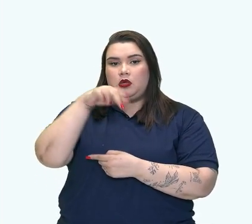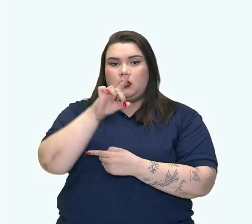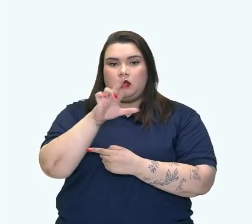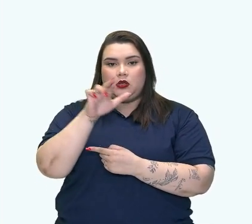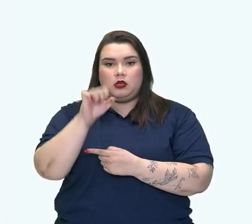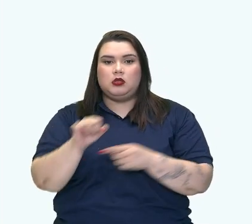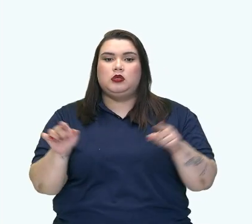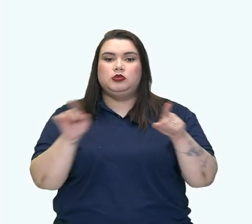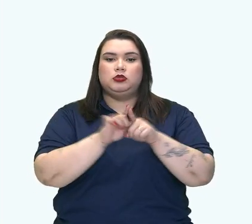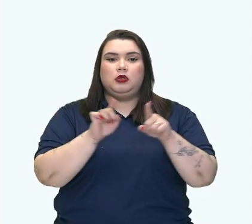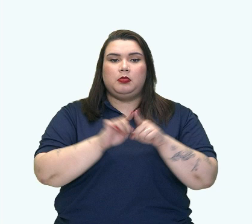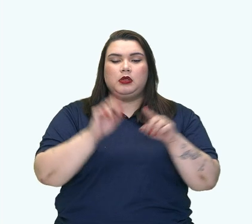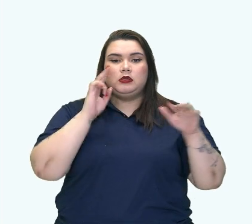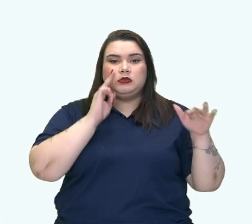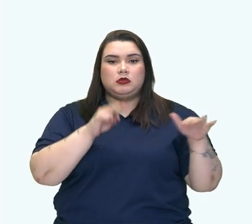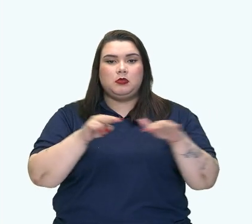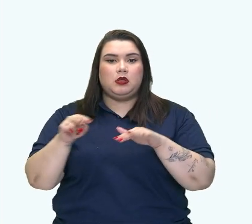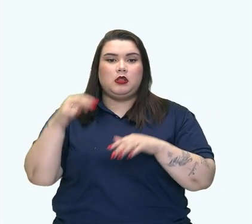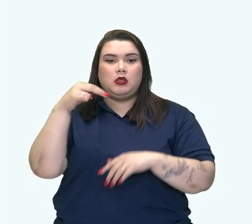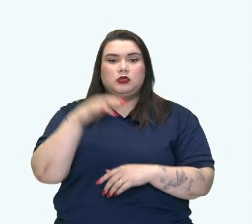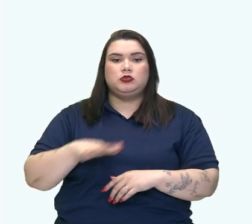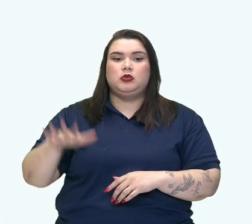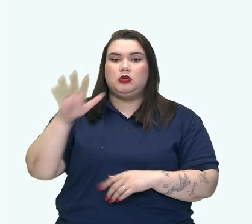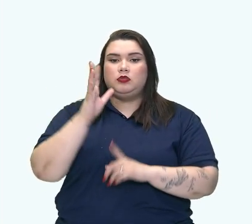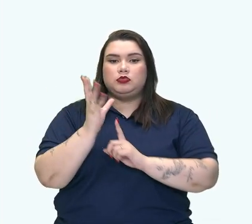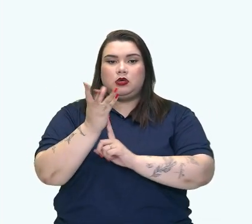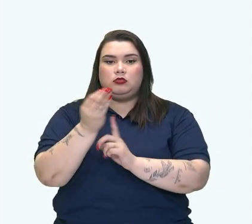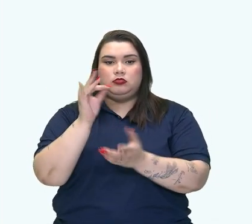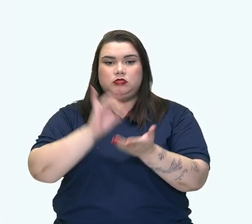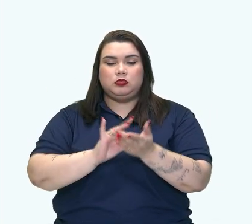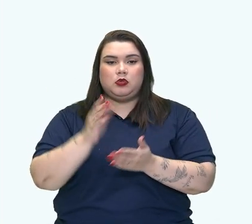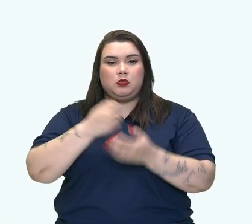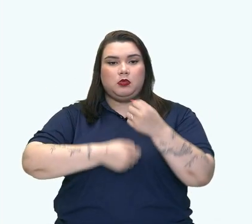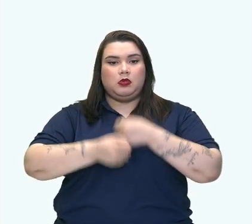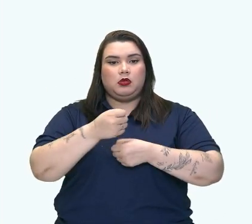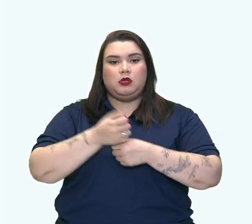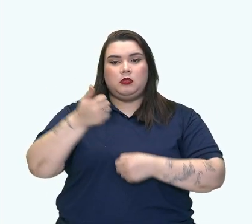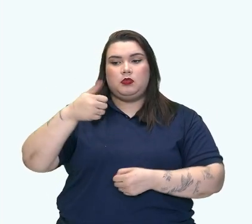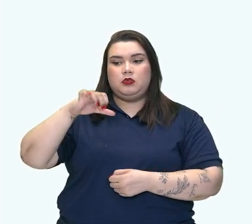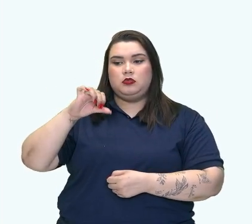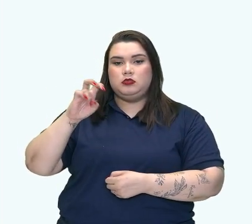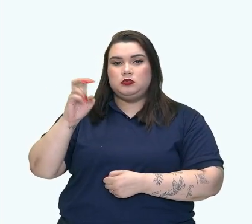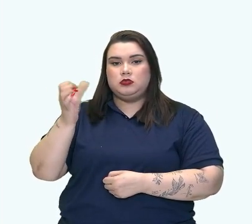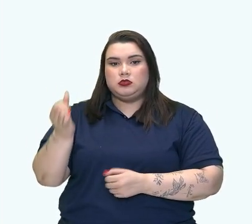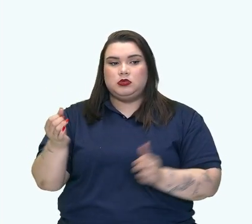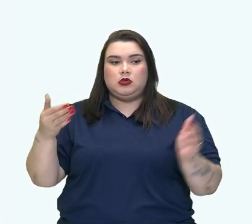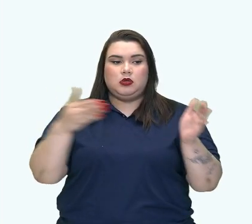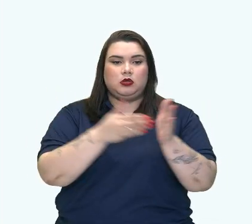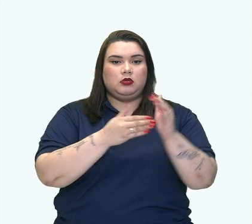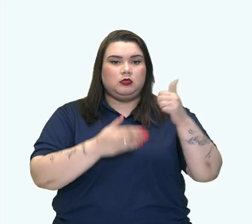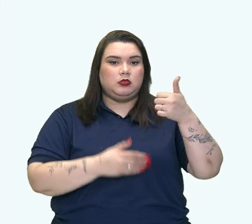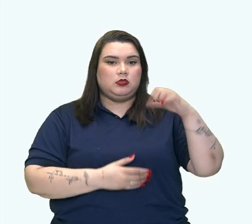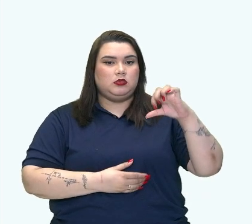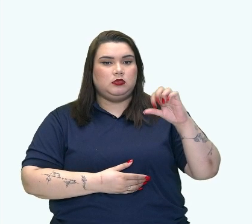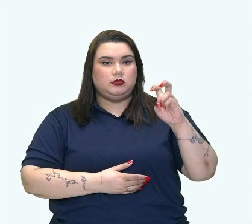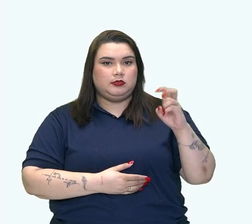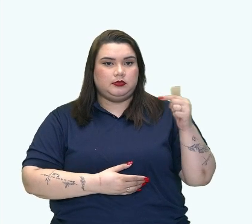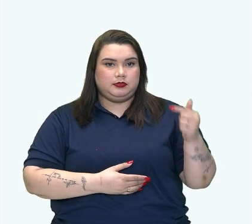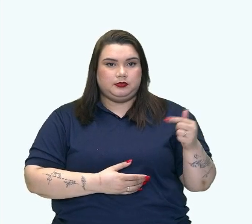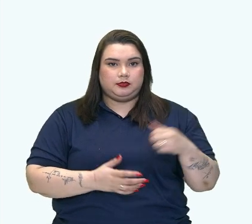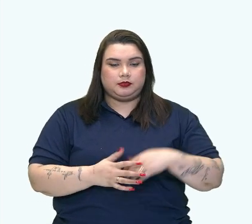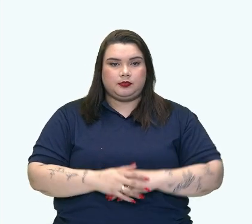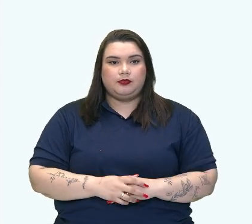de Arte Moderna em 1922. Aqui nós temos a Exposição Nacional de Arte Concreta em 1956 e